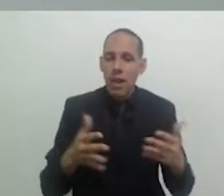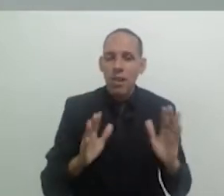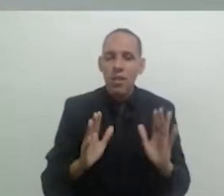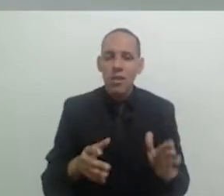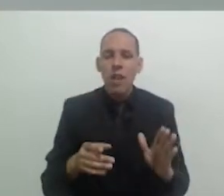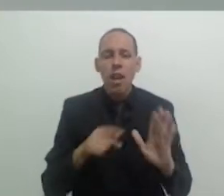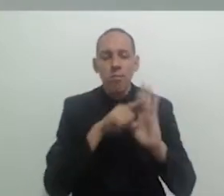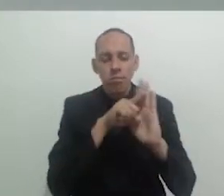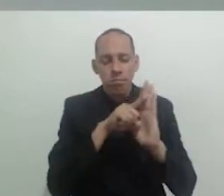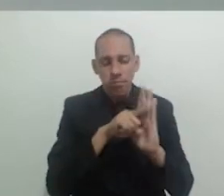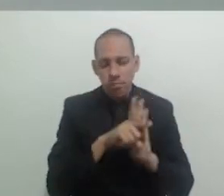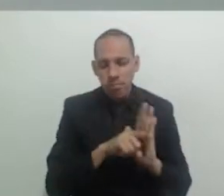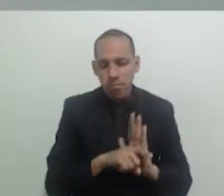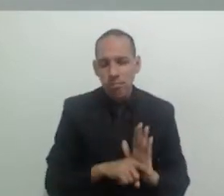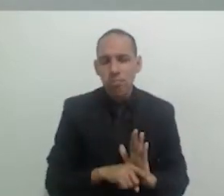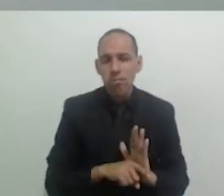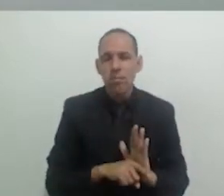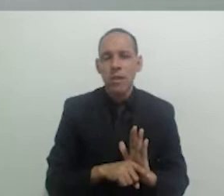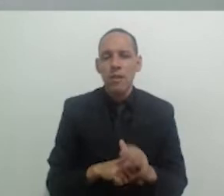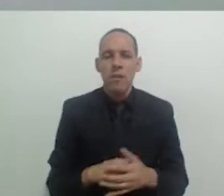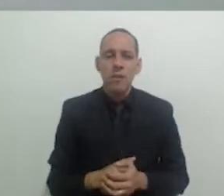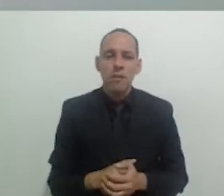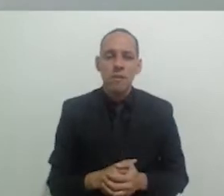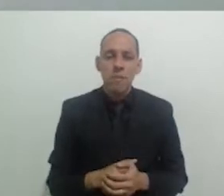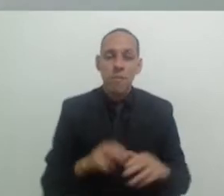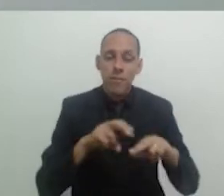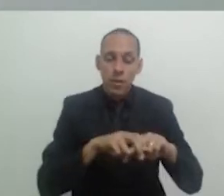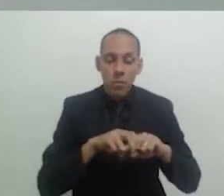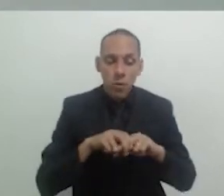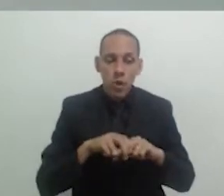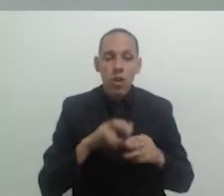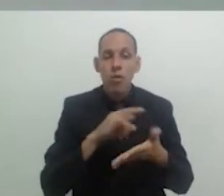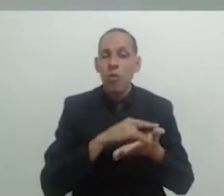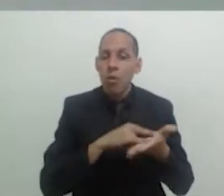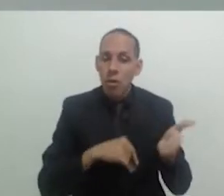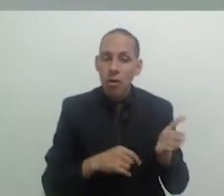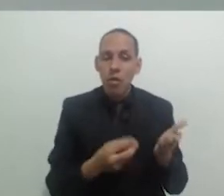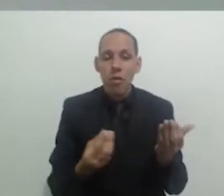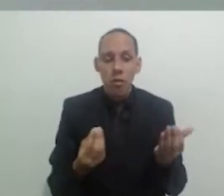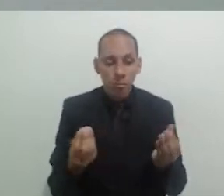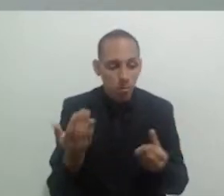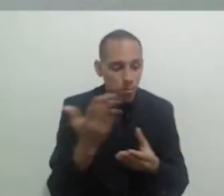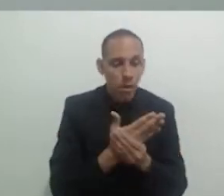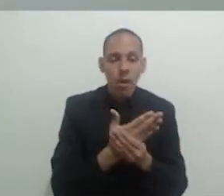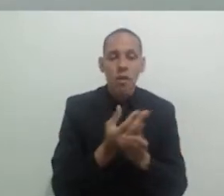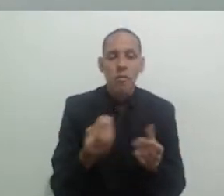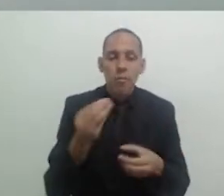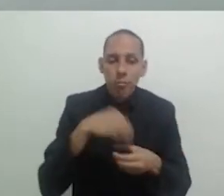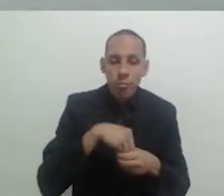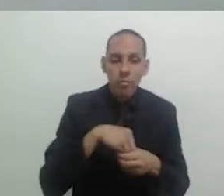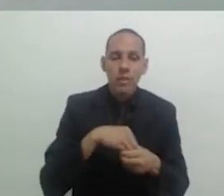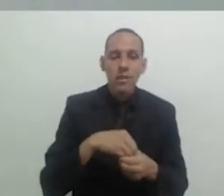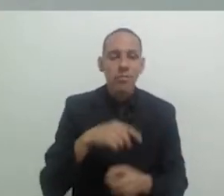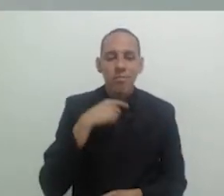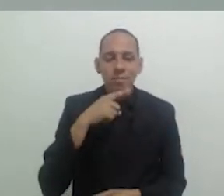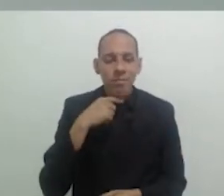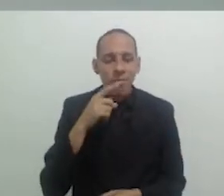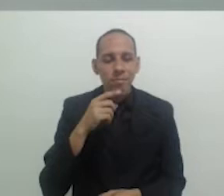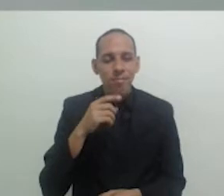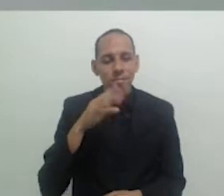liminar, as razões e documentos acostados não permitem tal conclusão com a